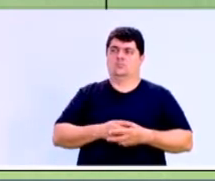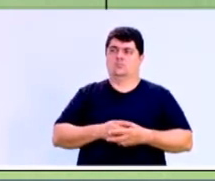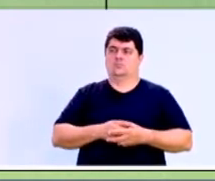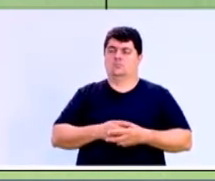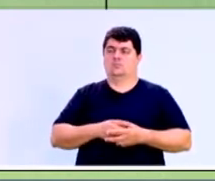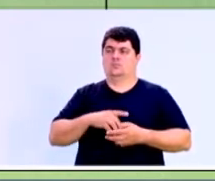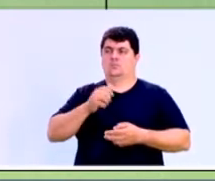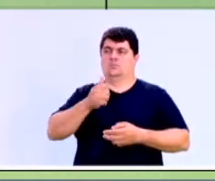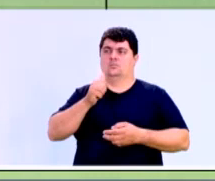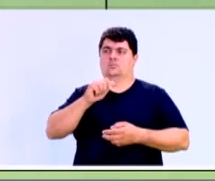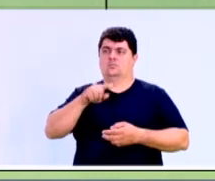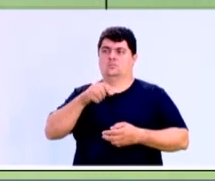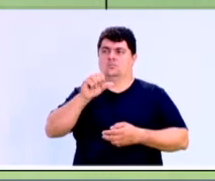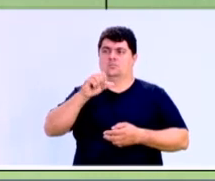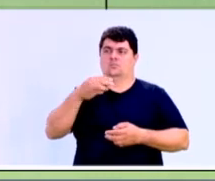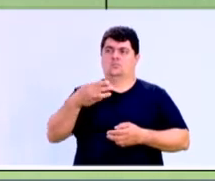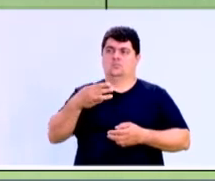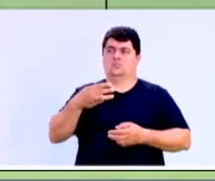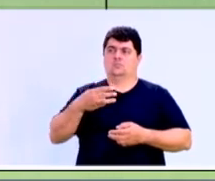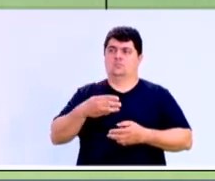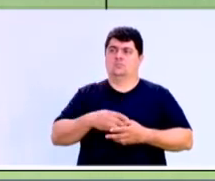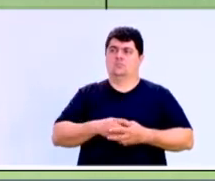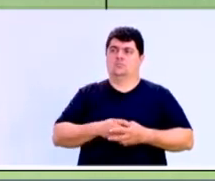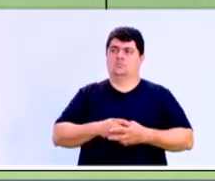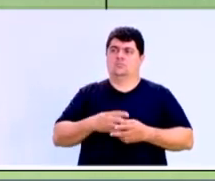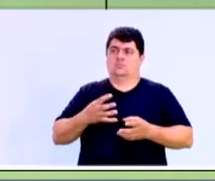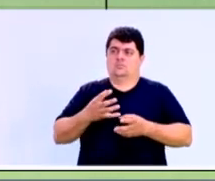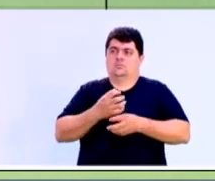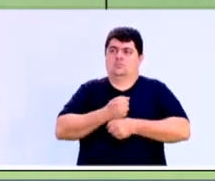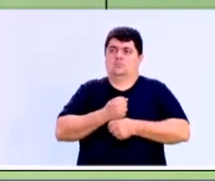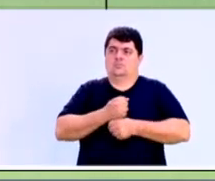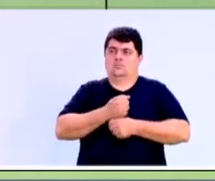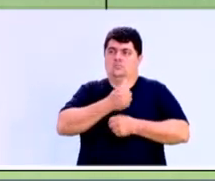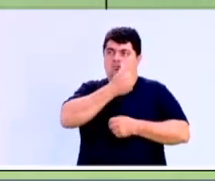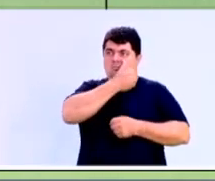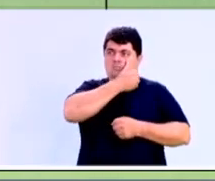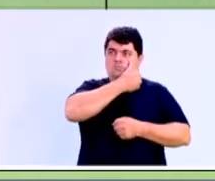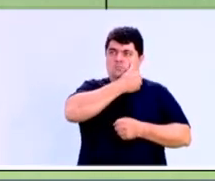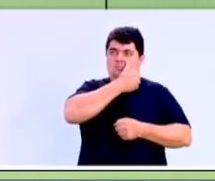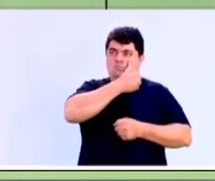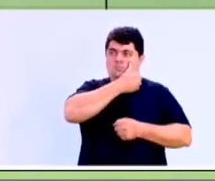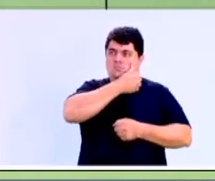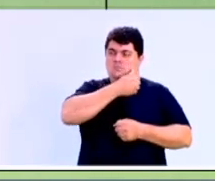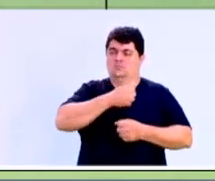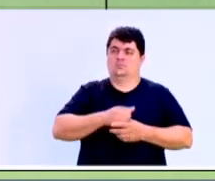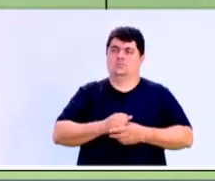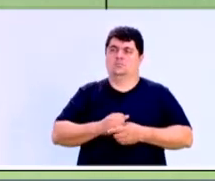11,93 dias. Ok? Somando esses dois aqui,